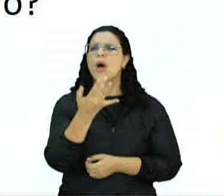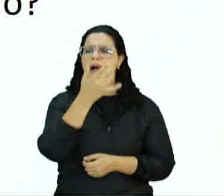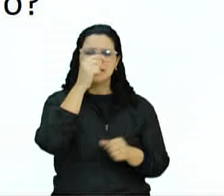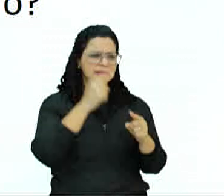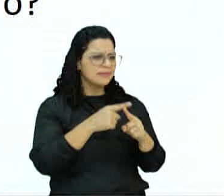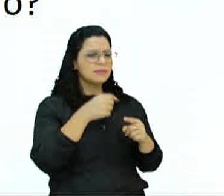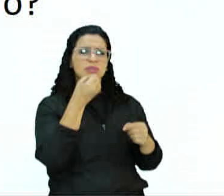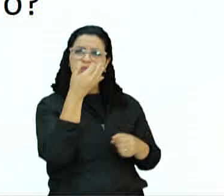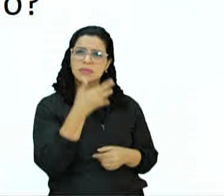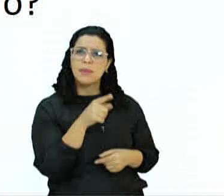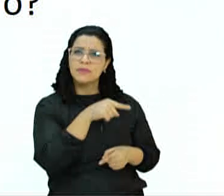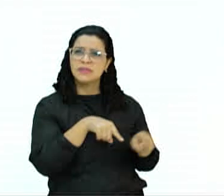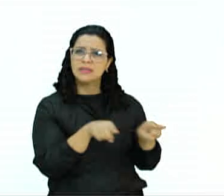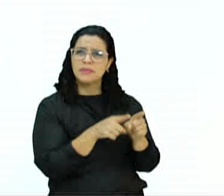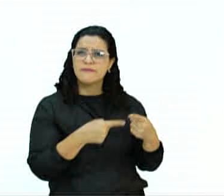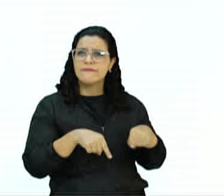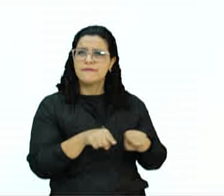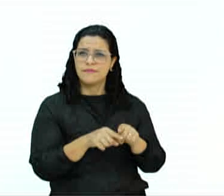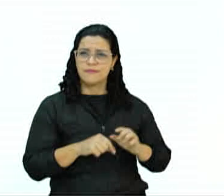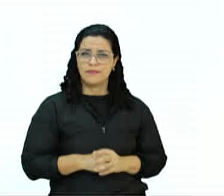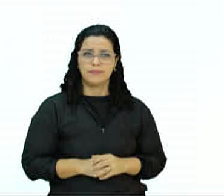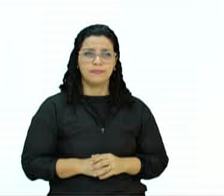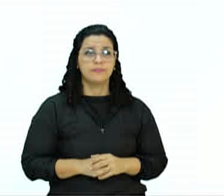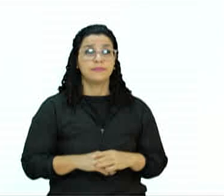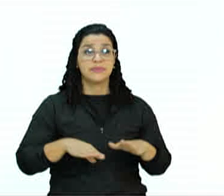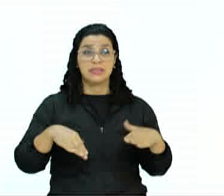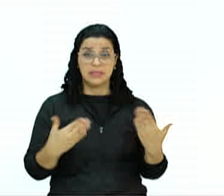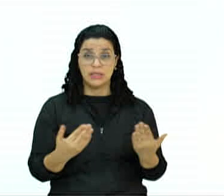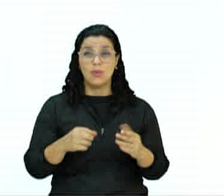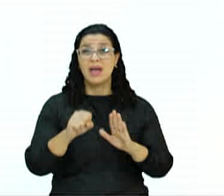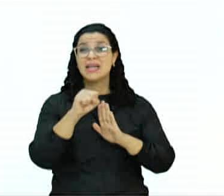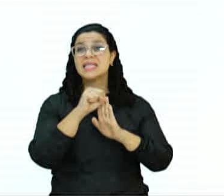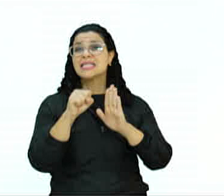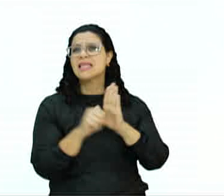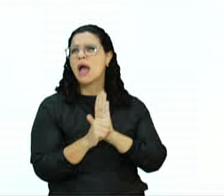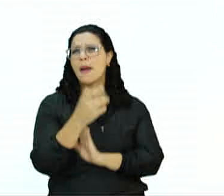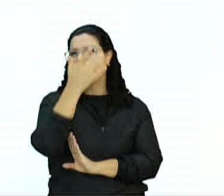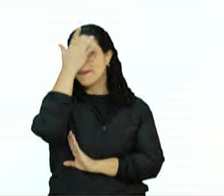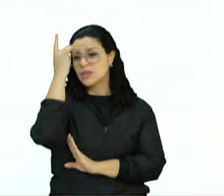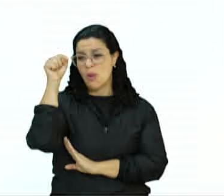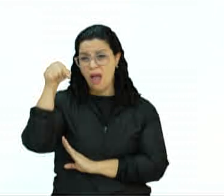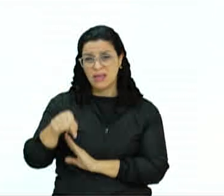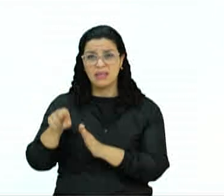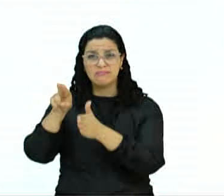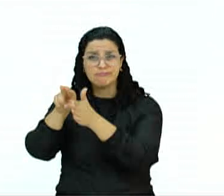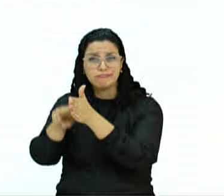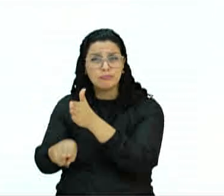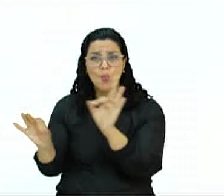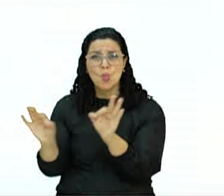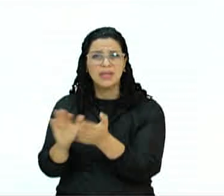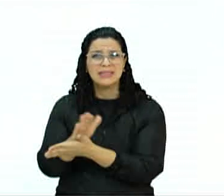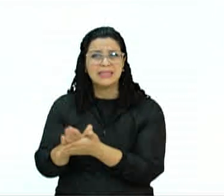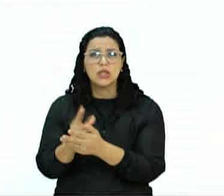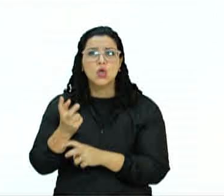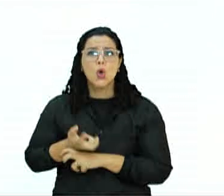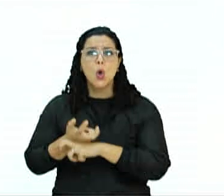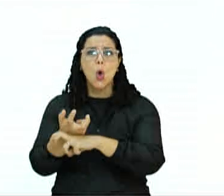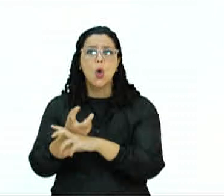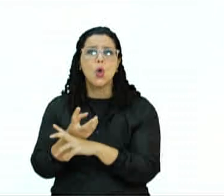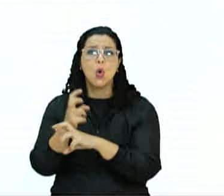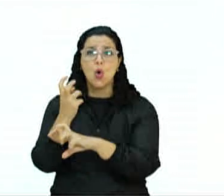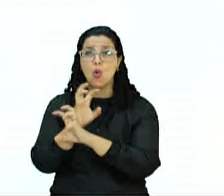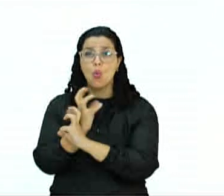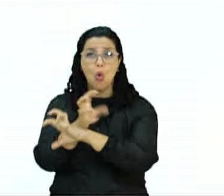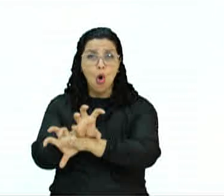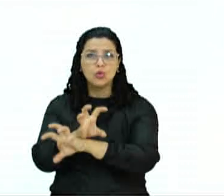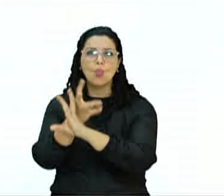vezes preciso repetir a mesma coisa? Há séculos ninguém mais é enterrado aqui. Acho que nem os ossos sobraram. Que